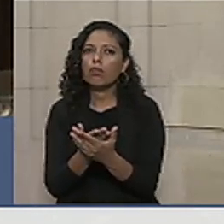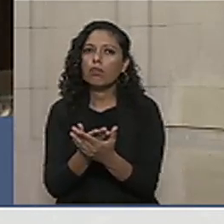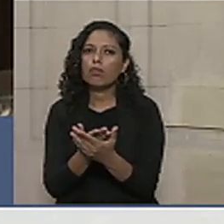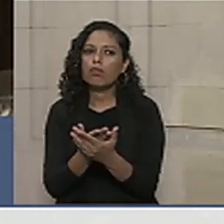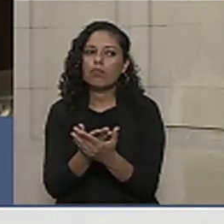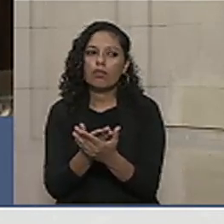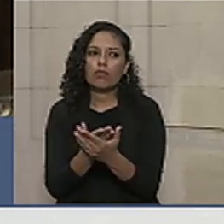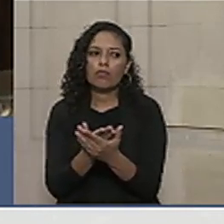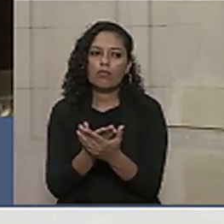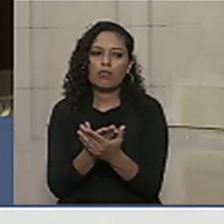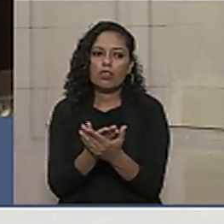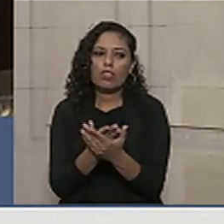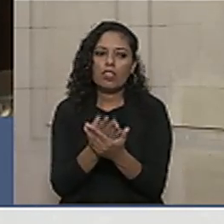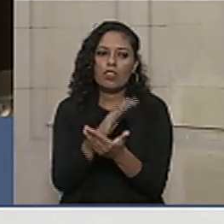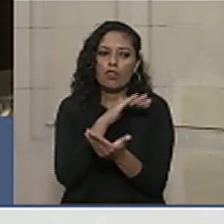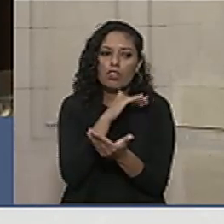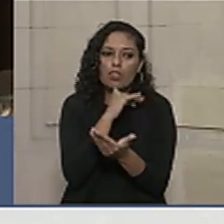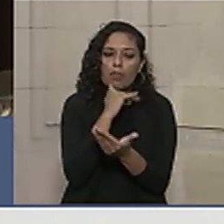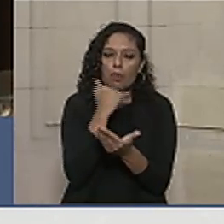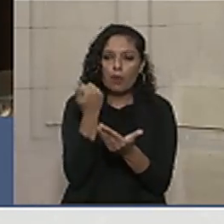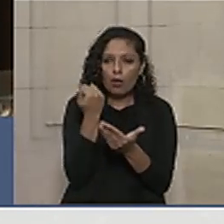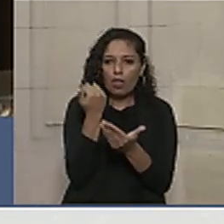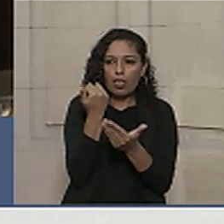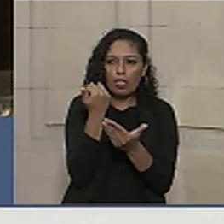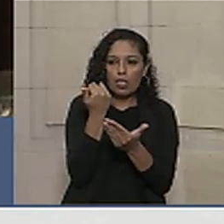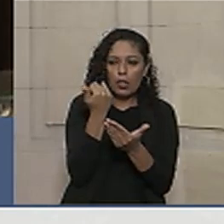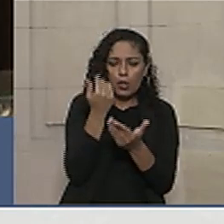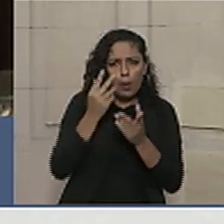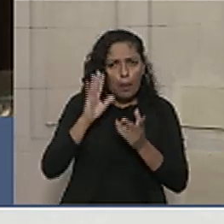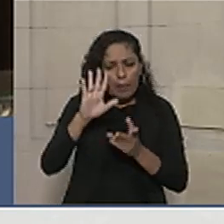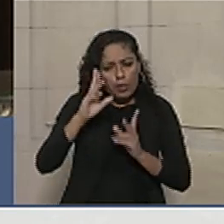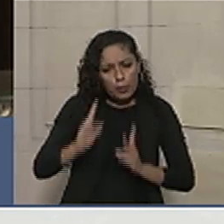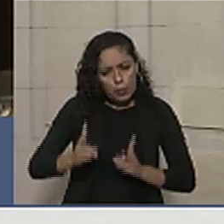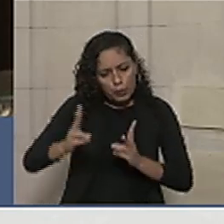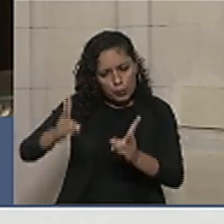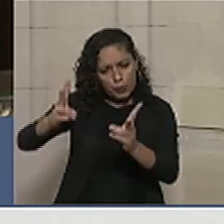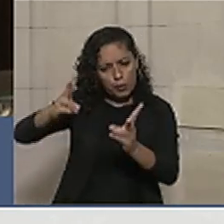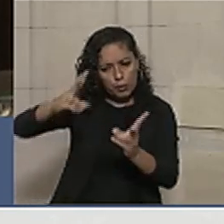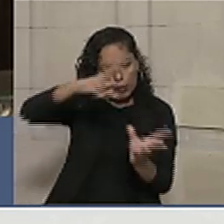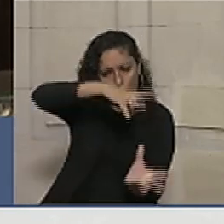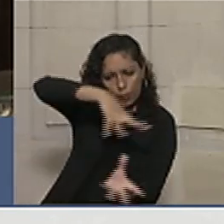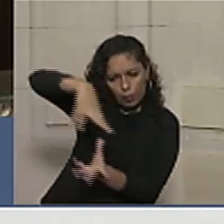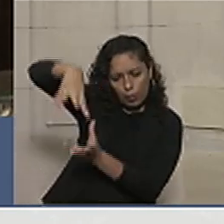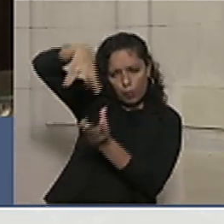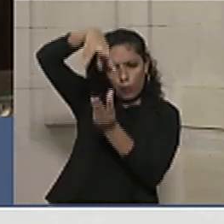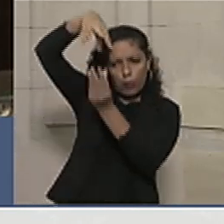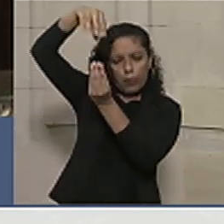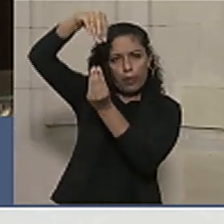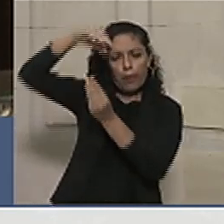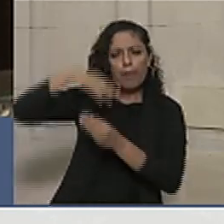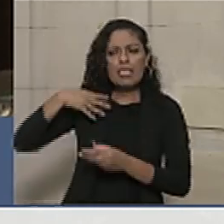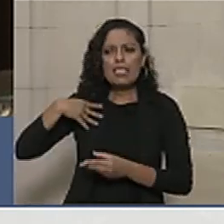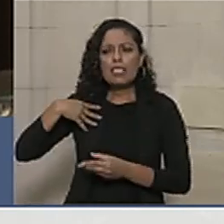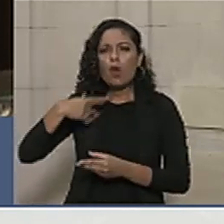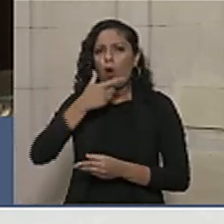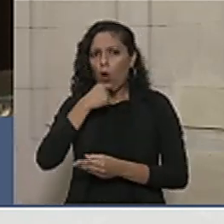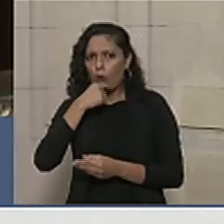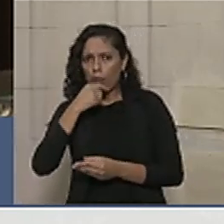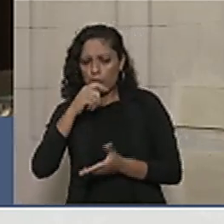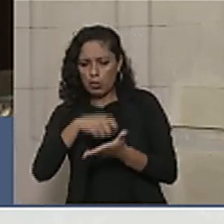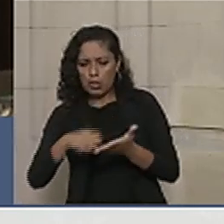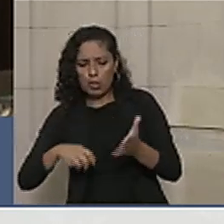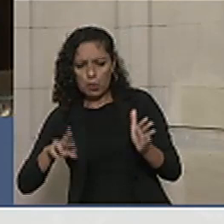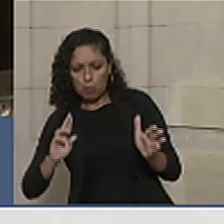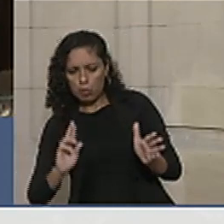na imortalidade da alma. E ele deu uma resposta que jamais eu esqueci.